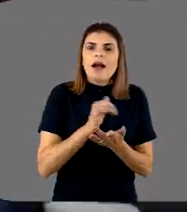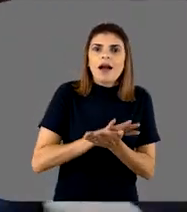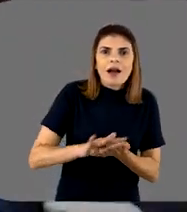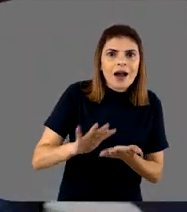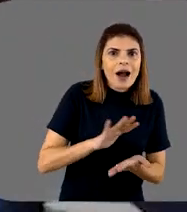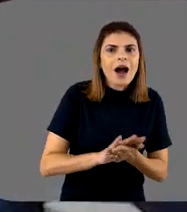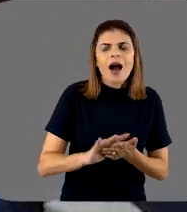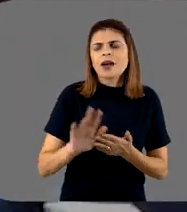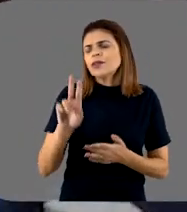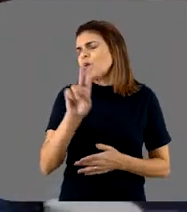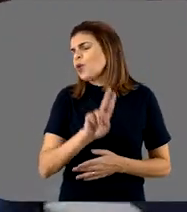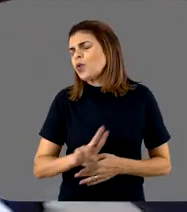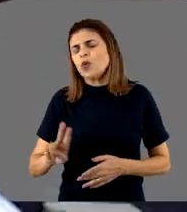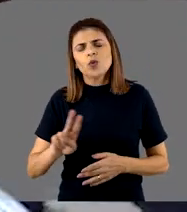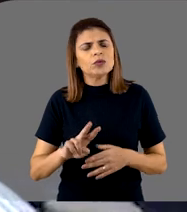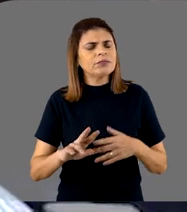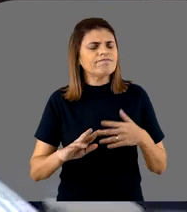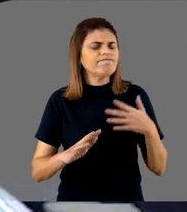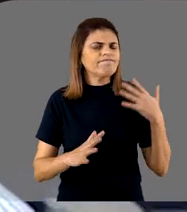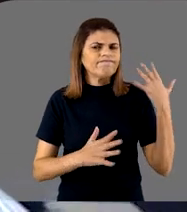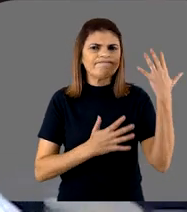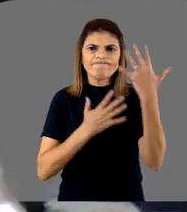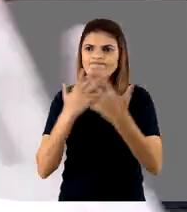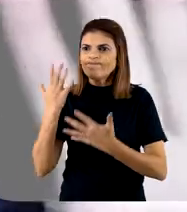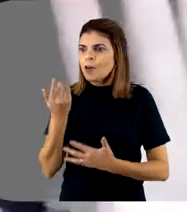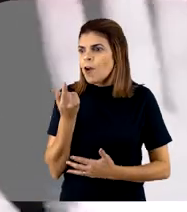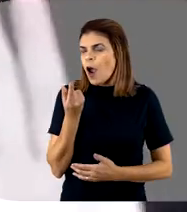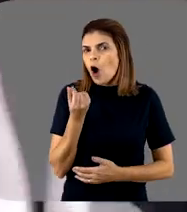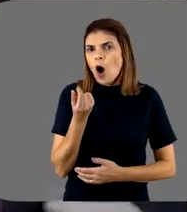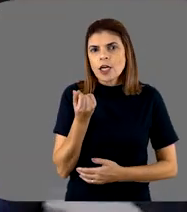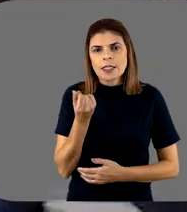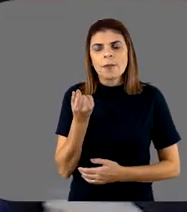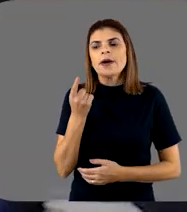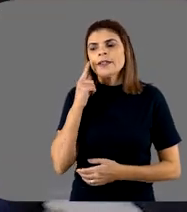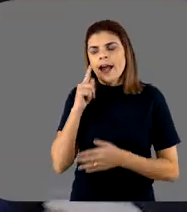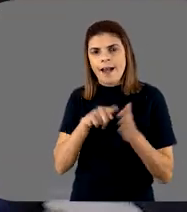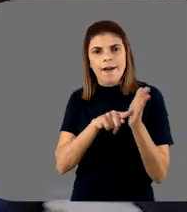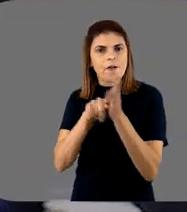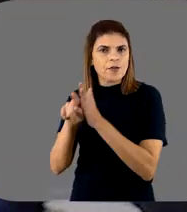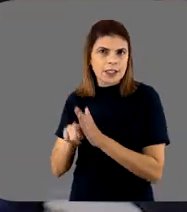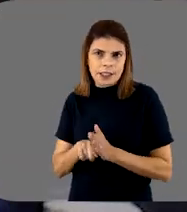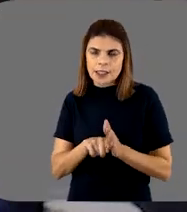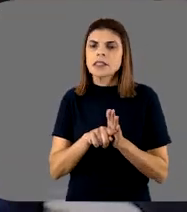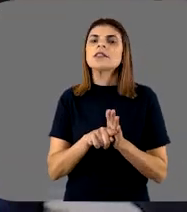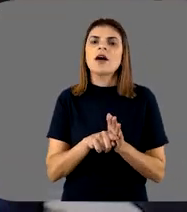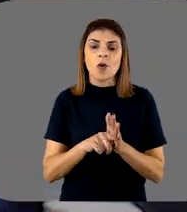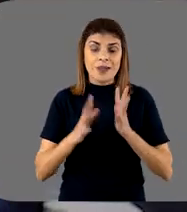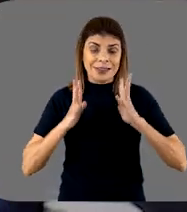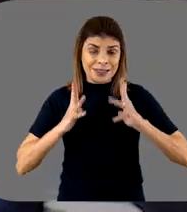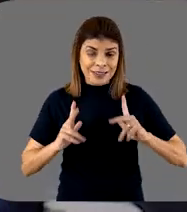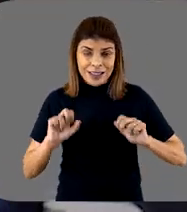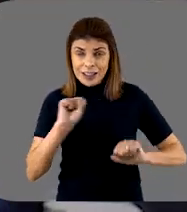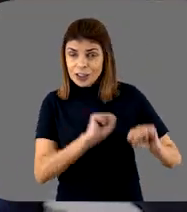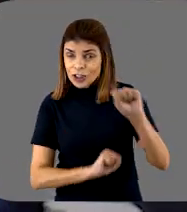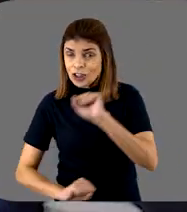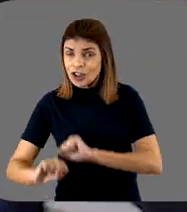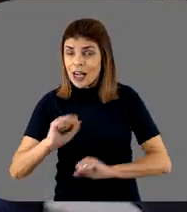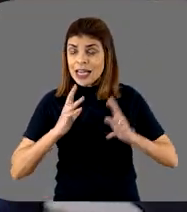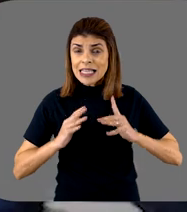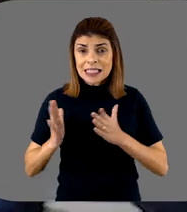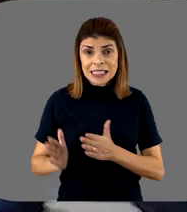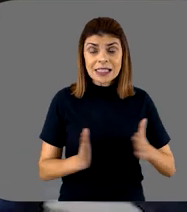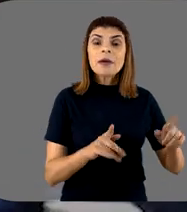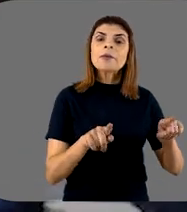outras ah com outros usos enfim foi eh uma revisão Total também do ponto de vista eh da questão da higienização